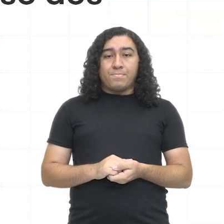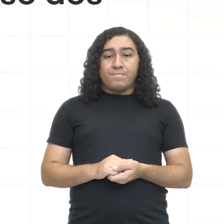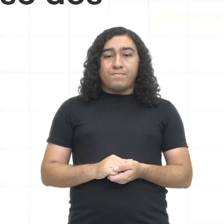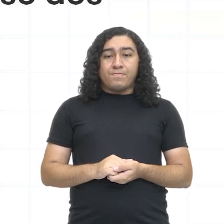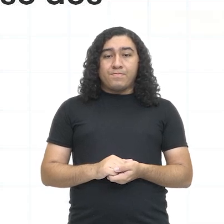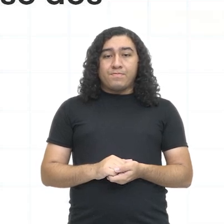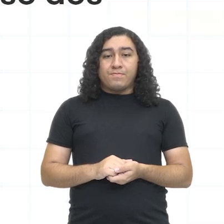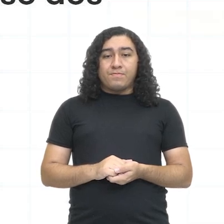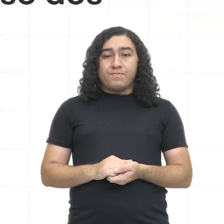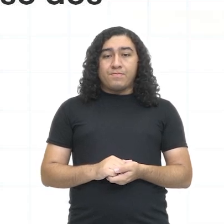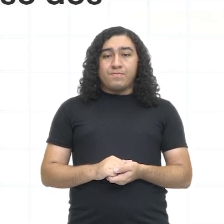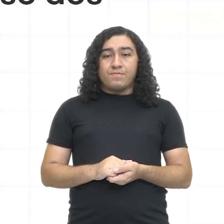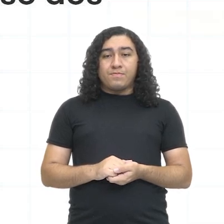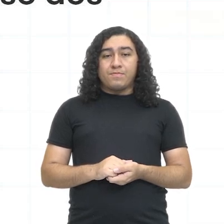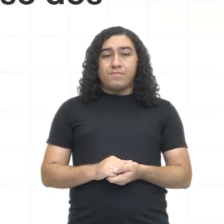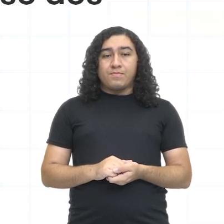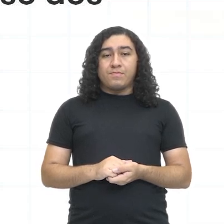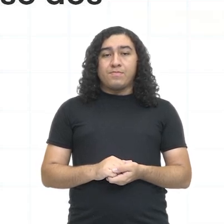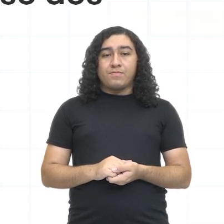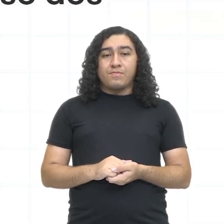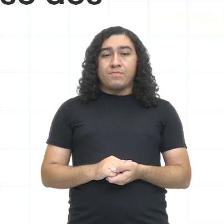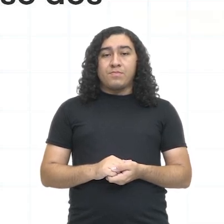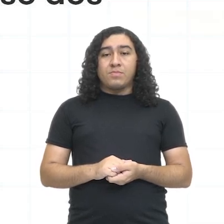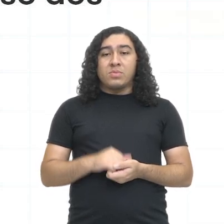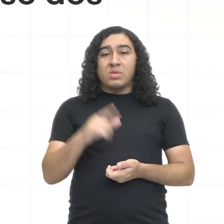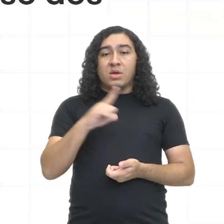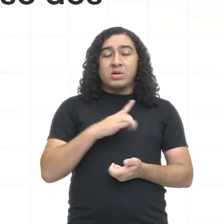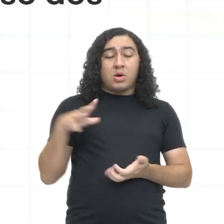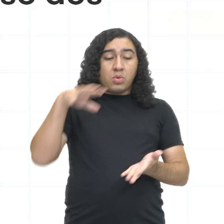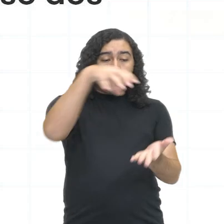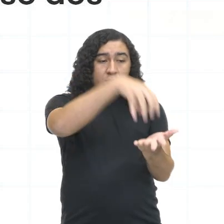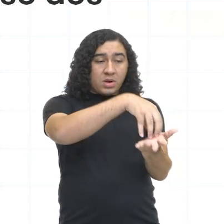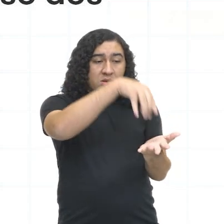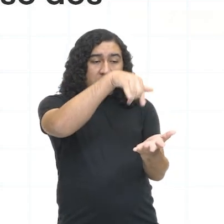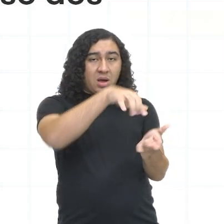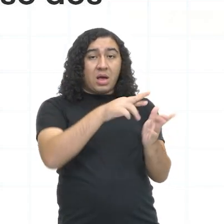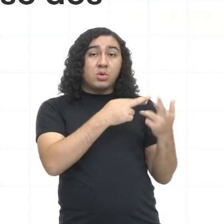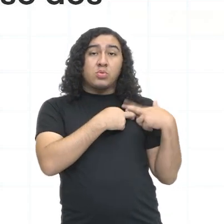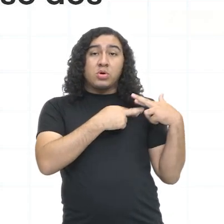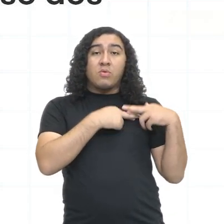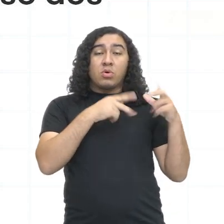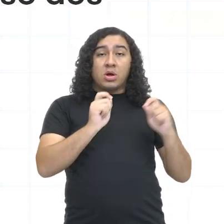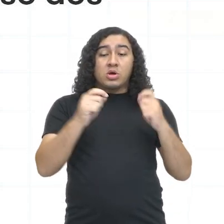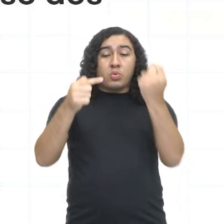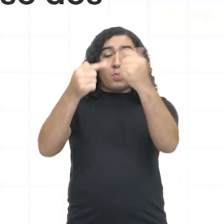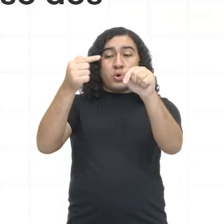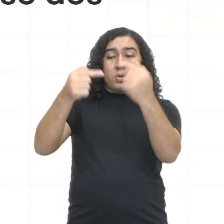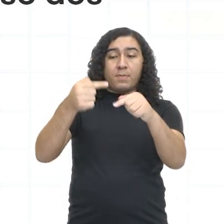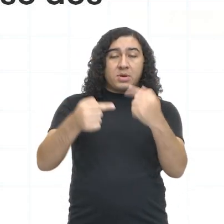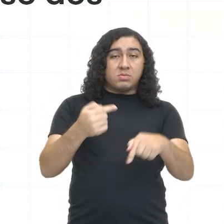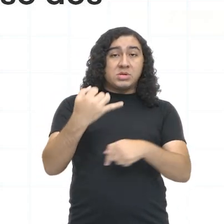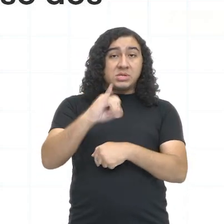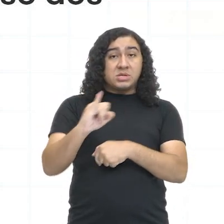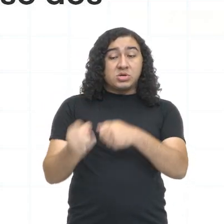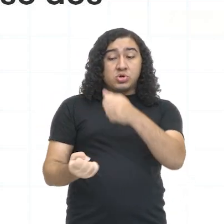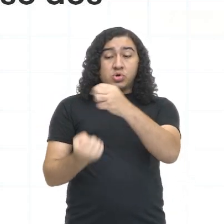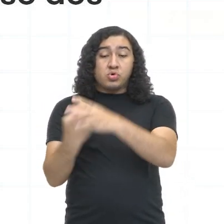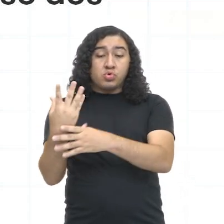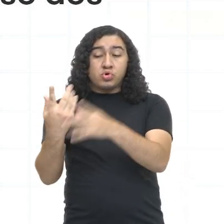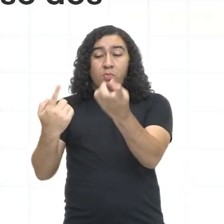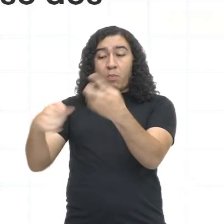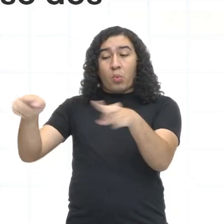período um departamento de censura, em que qualquer música,